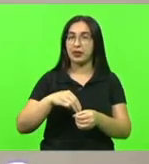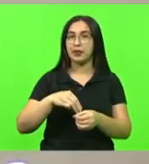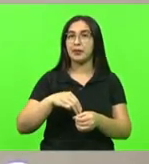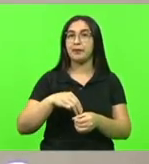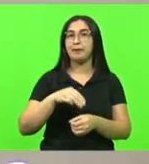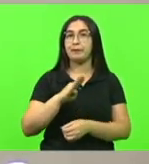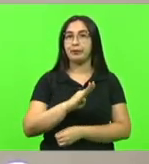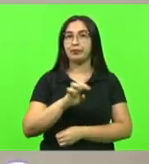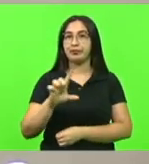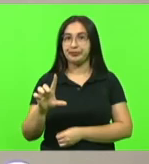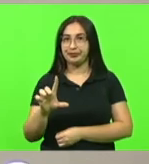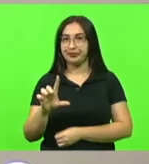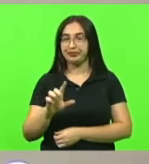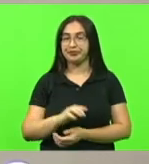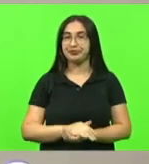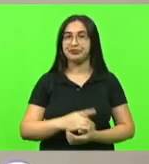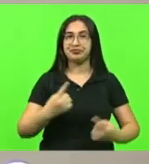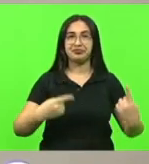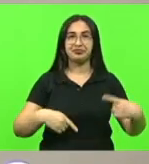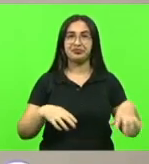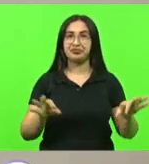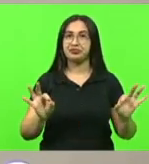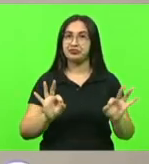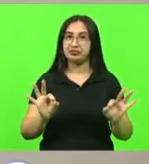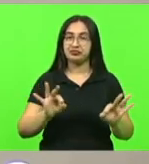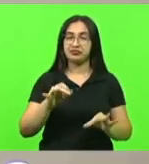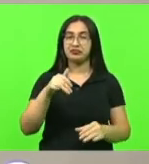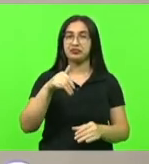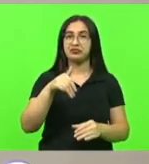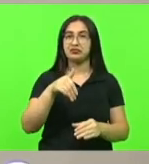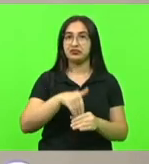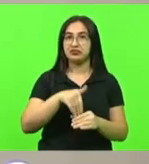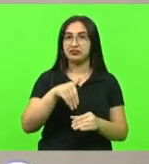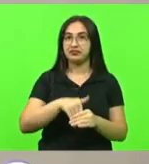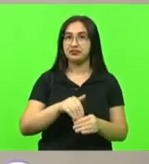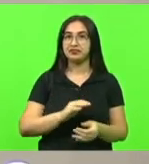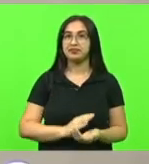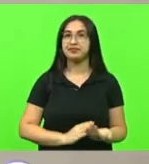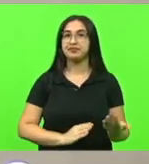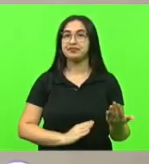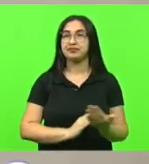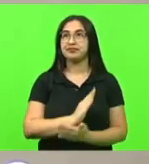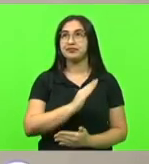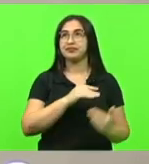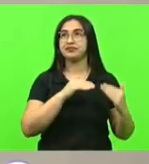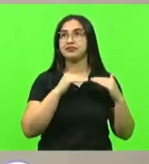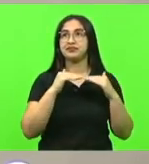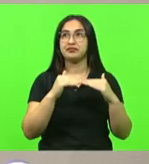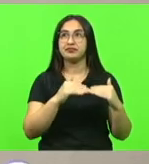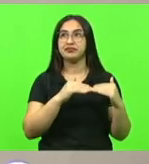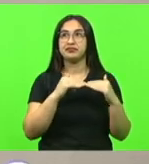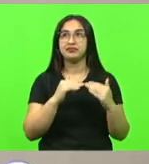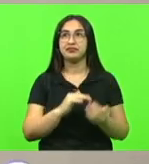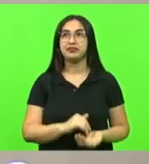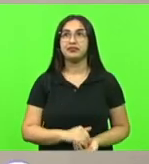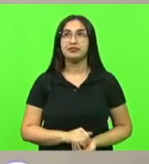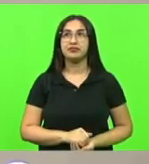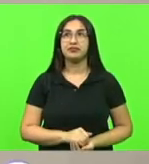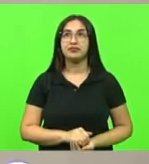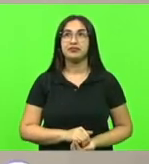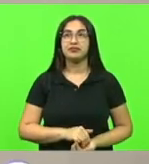Não havendo quem queira discutir, em votação. Deputados que aprovam permaneçam como se encontram. Aprovado por unanimidade.